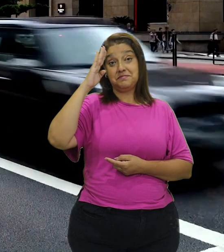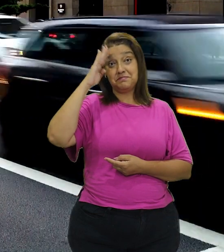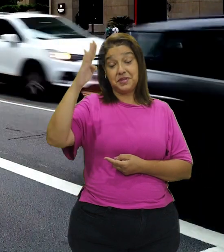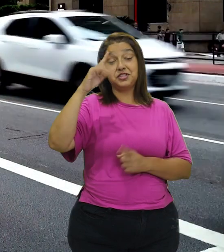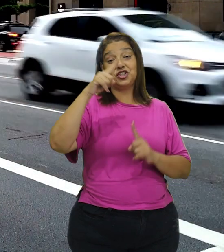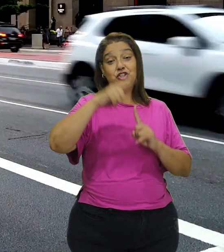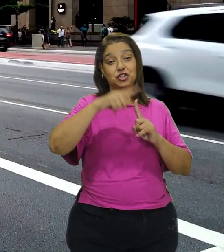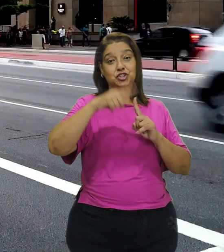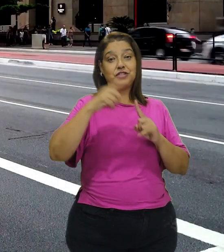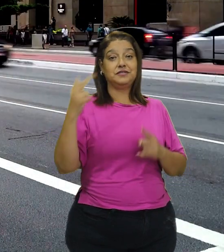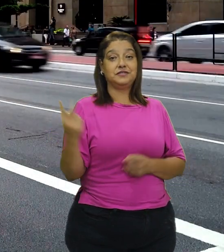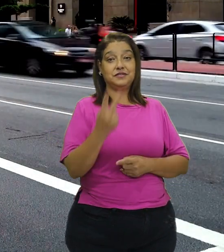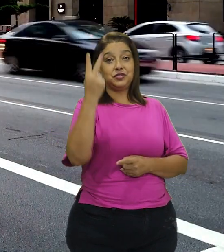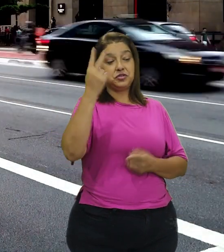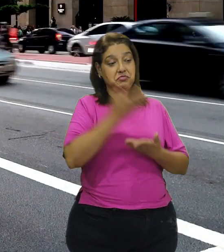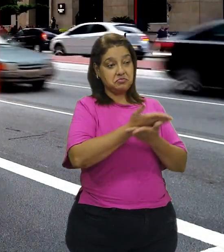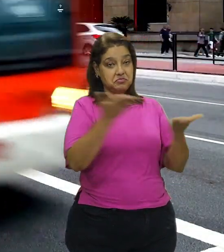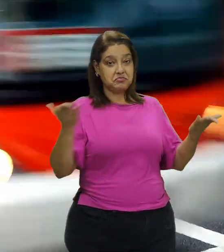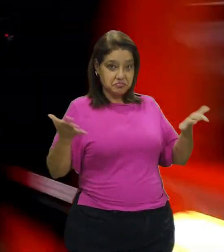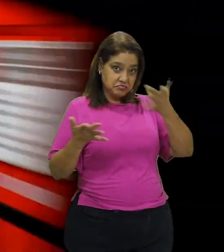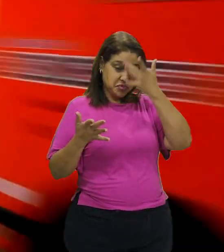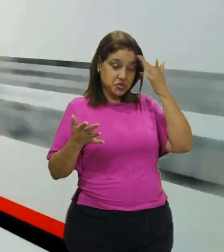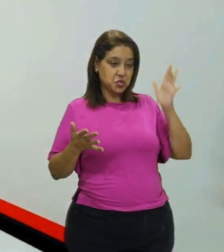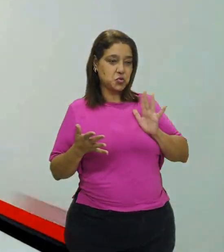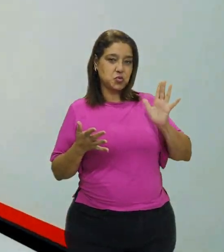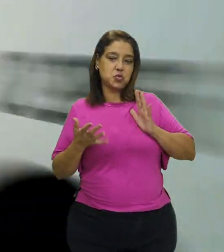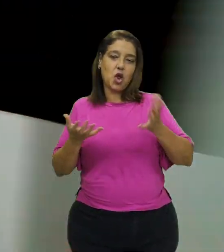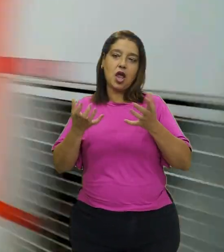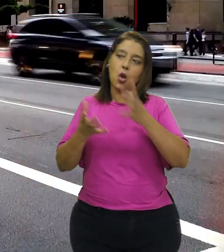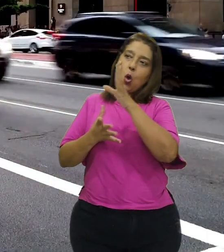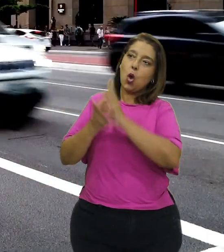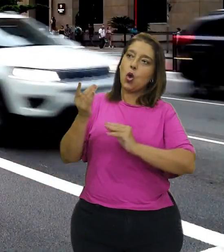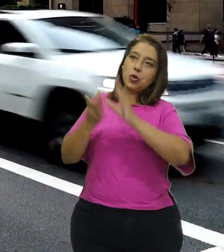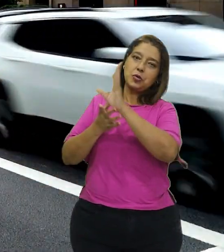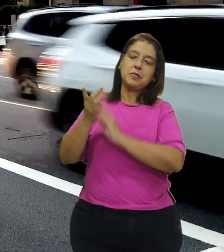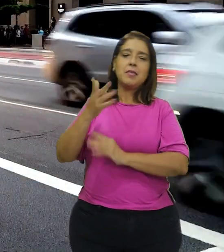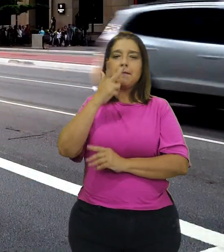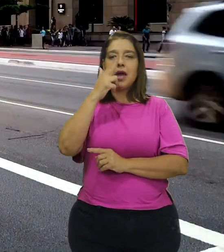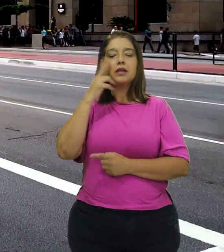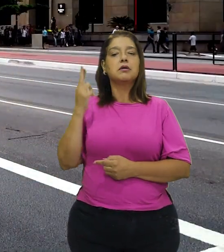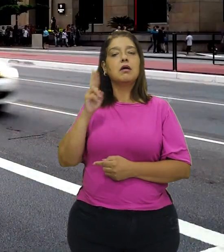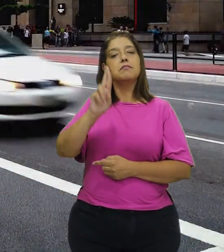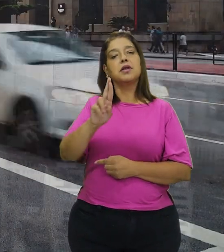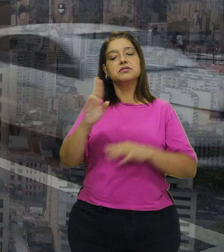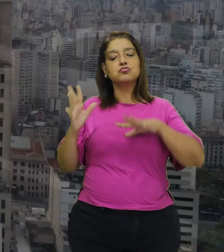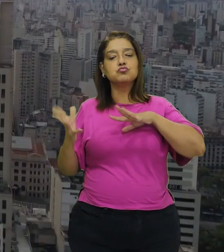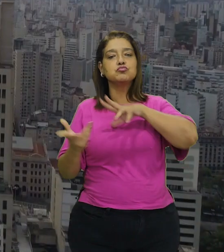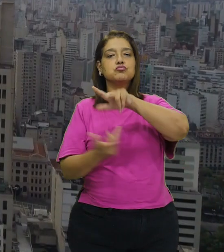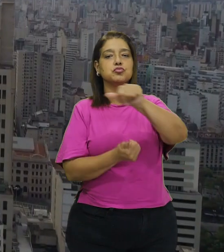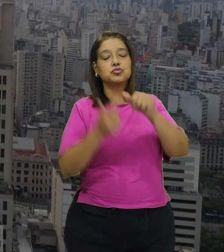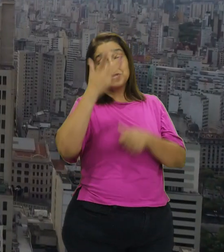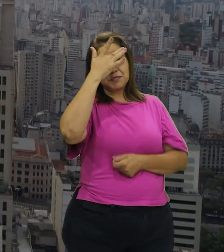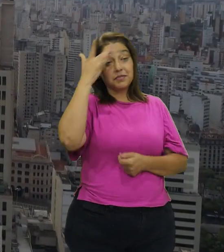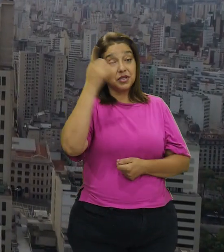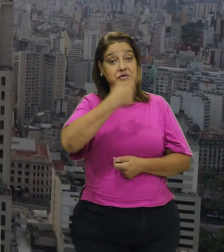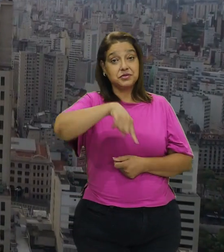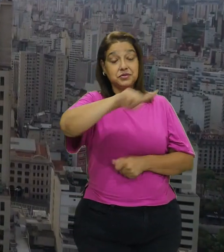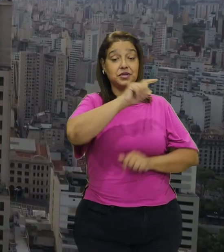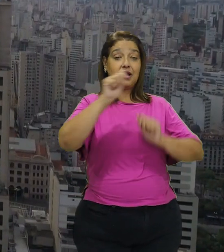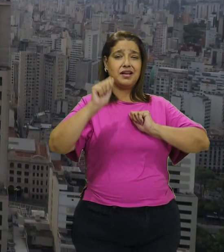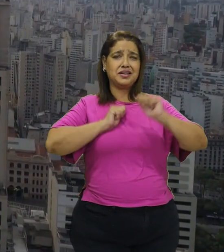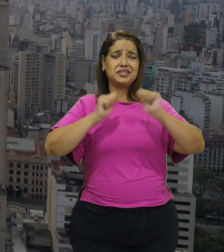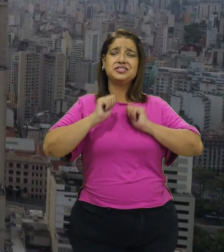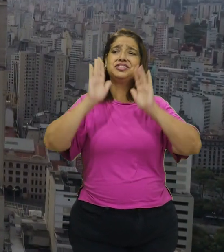estilo, valorizado pelas elites, representava uma visão de mundo que muitos jovens artistas